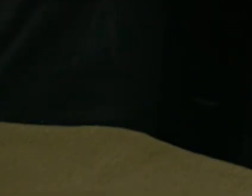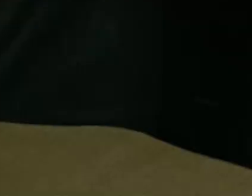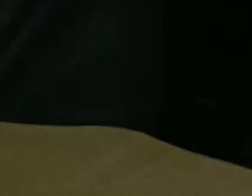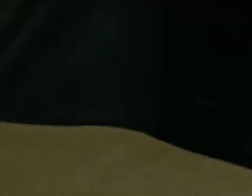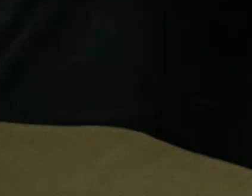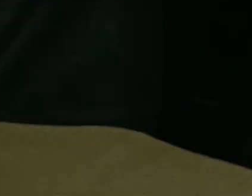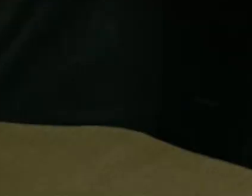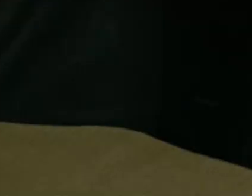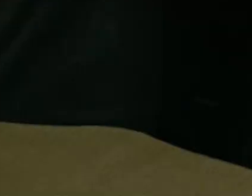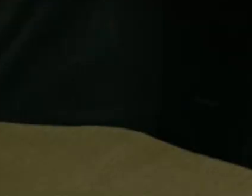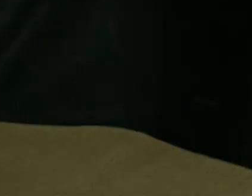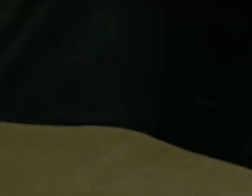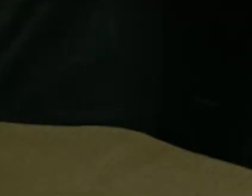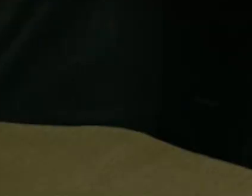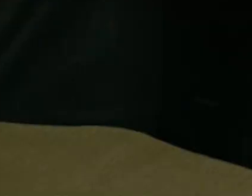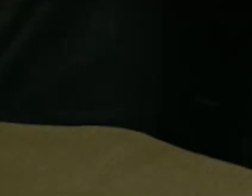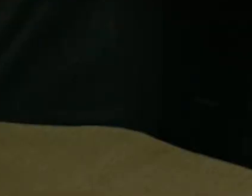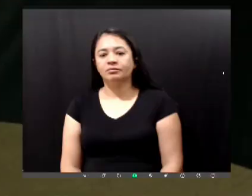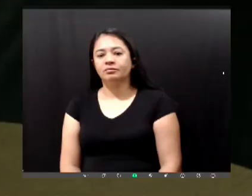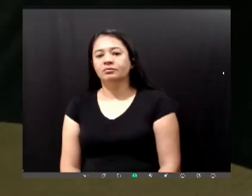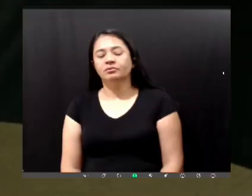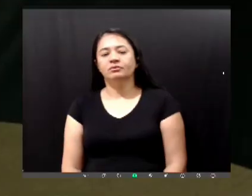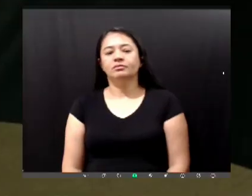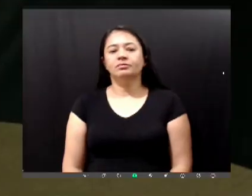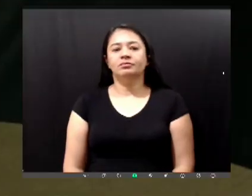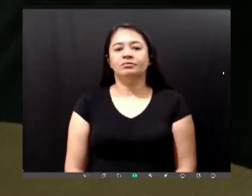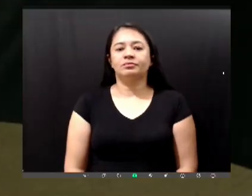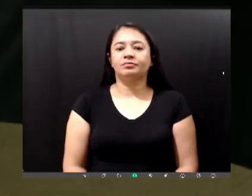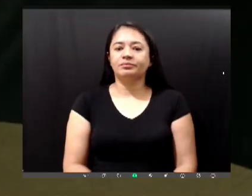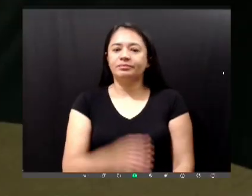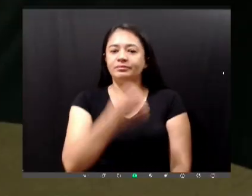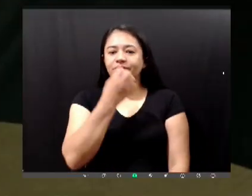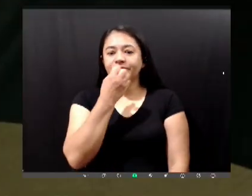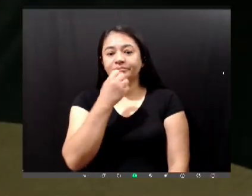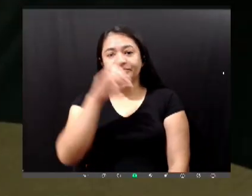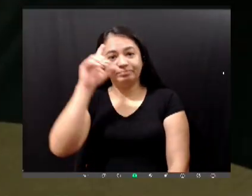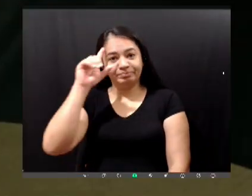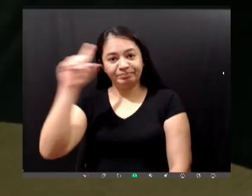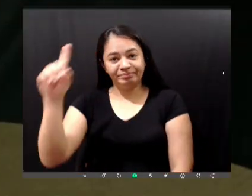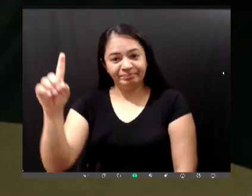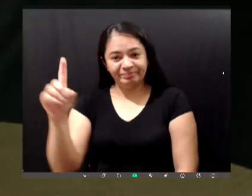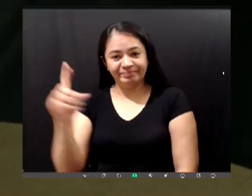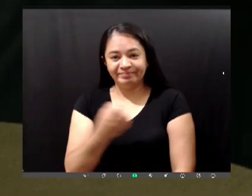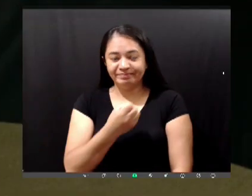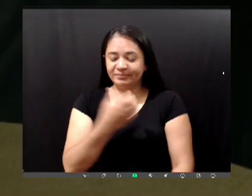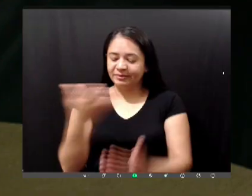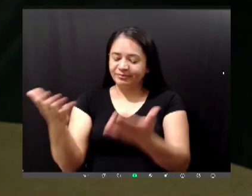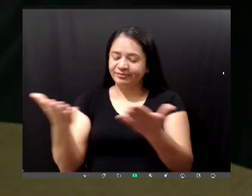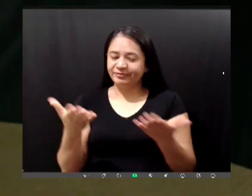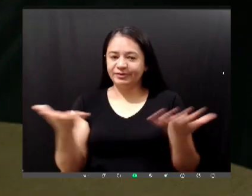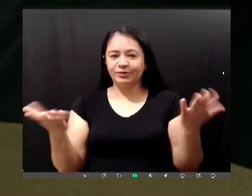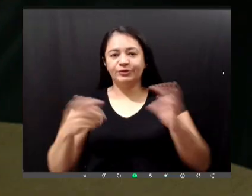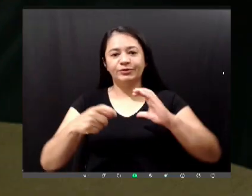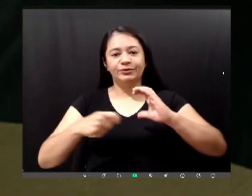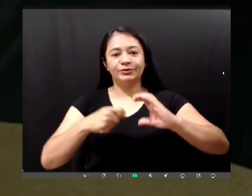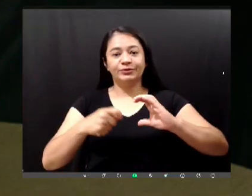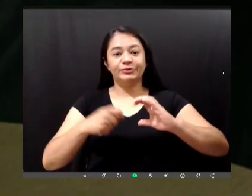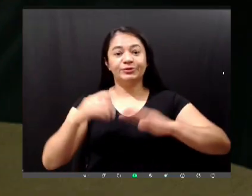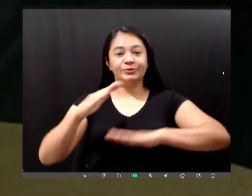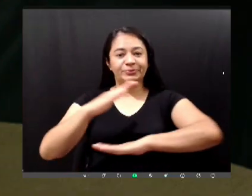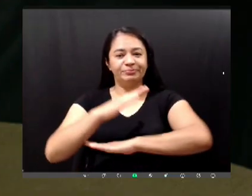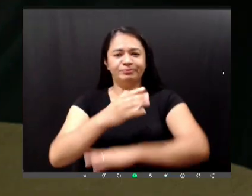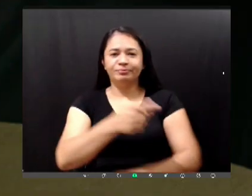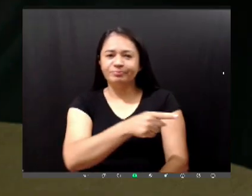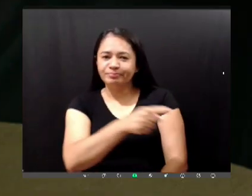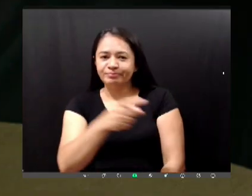Olá, bom dia! Seja muito bem-vindo, Estúdio Câmara no ar, aqui pela TV Câmara Campinas. Como você está? Tudo bem? Por aqui